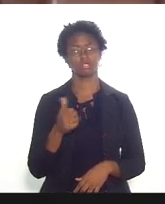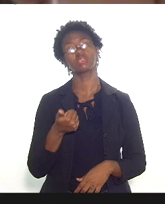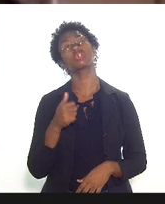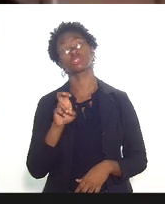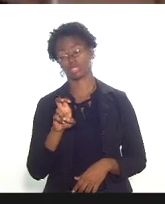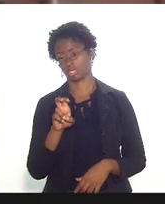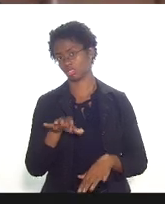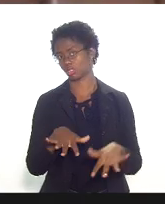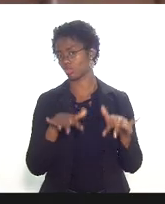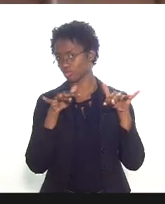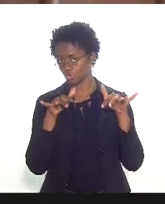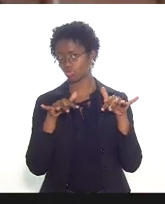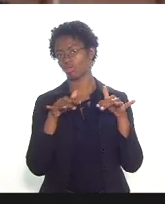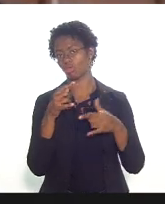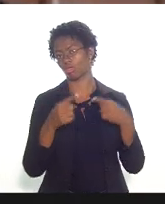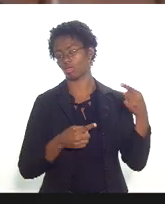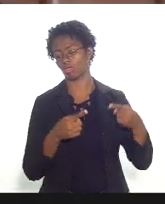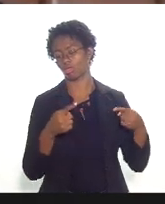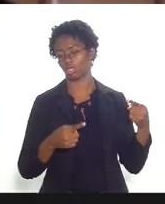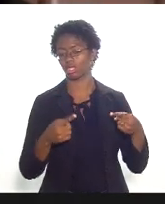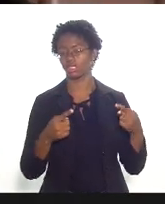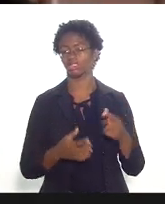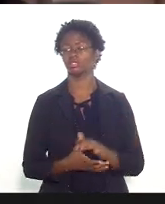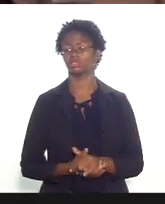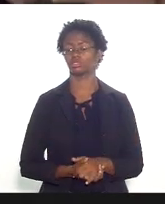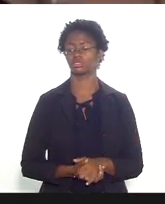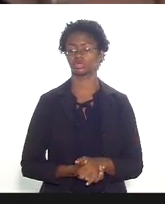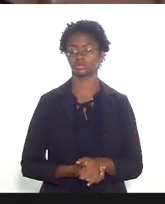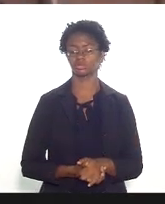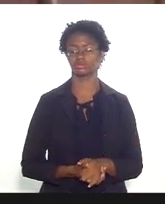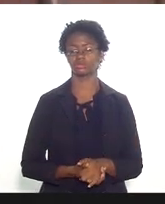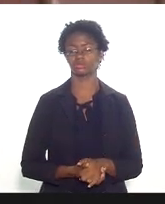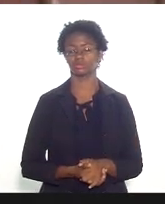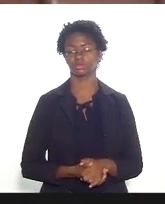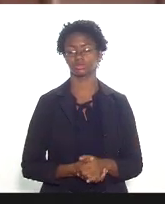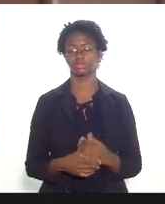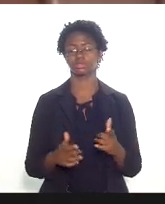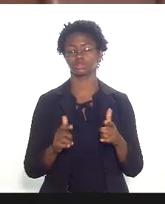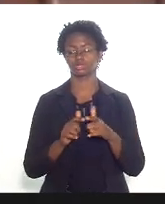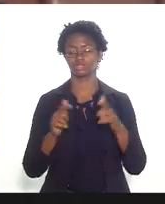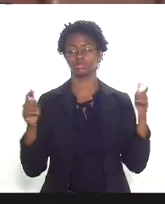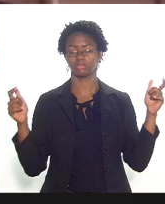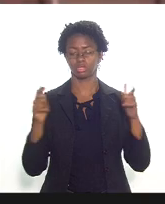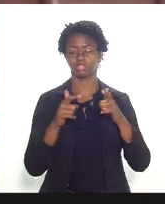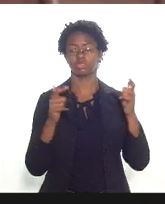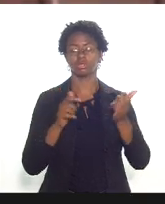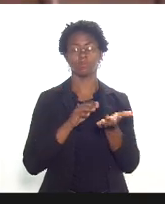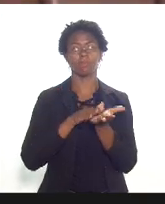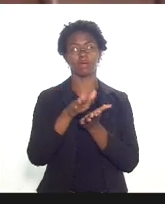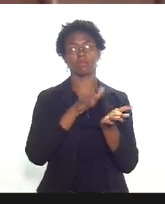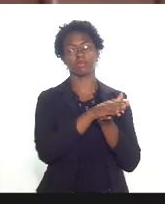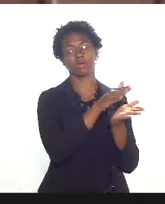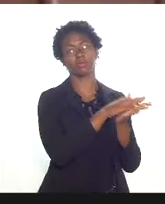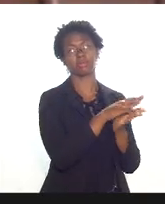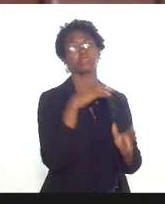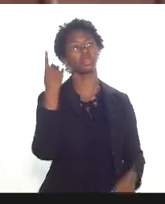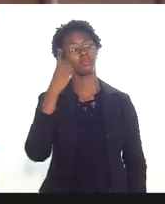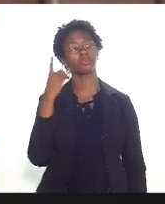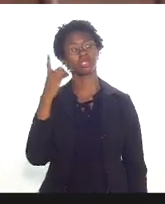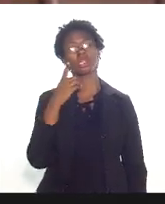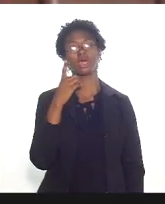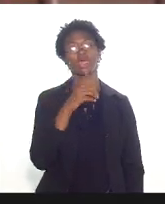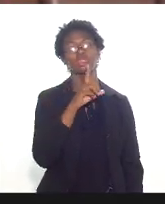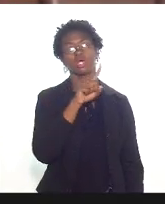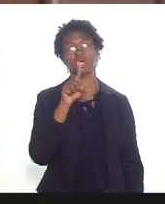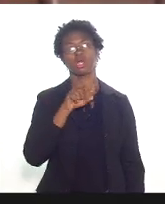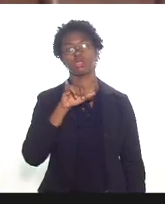15 audiências, tendo grande parte delas sido enviadas pela deputada Zeidan,